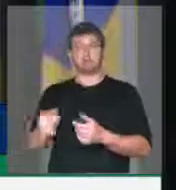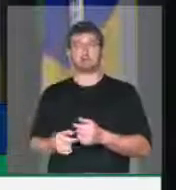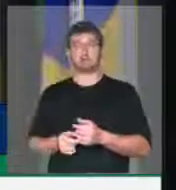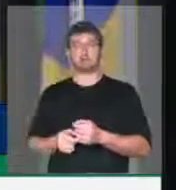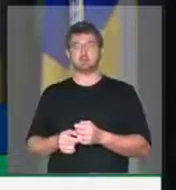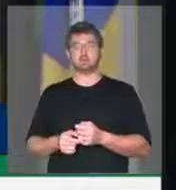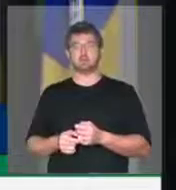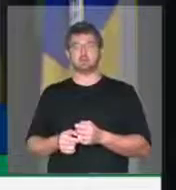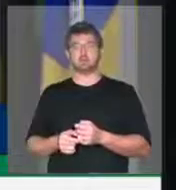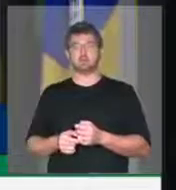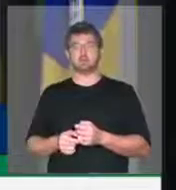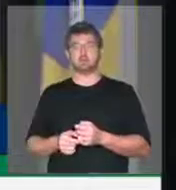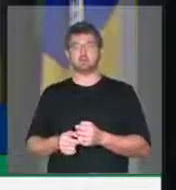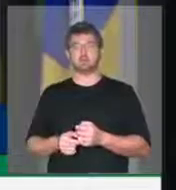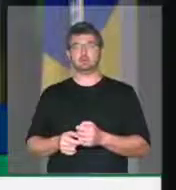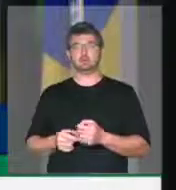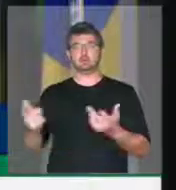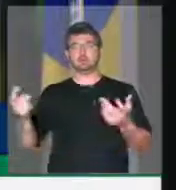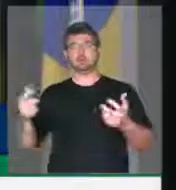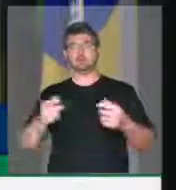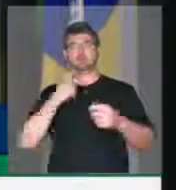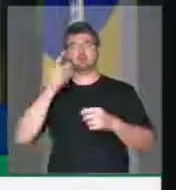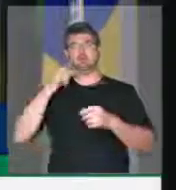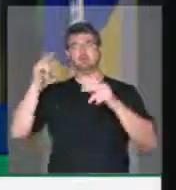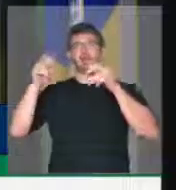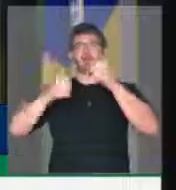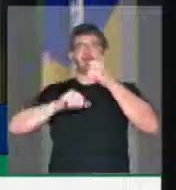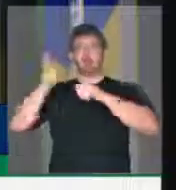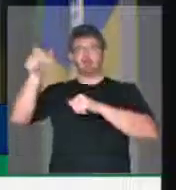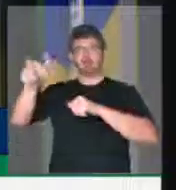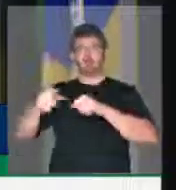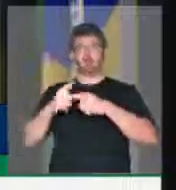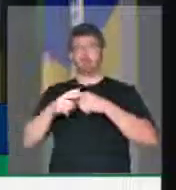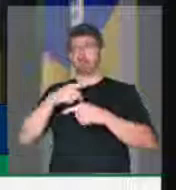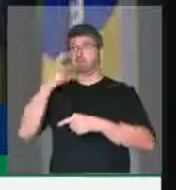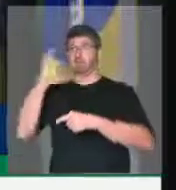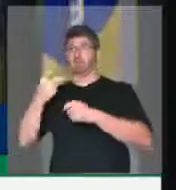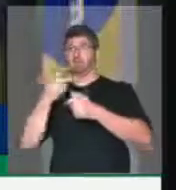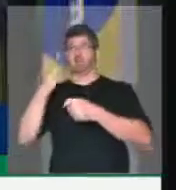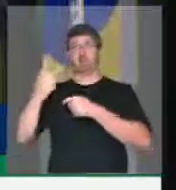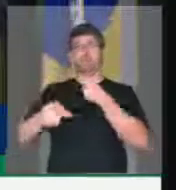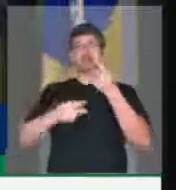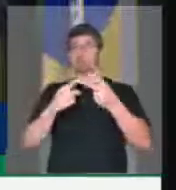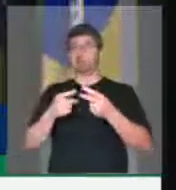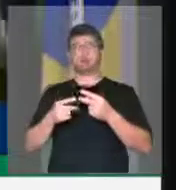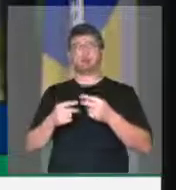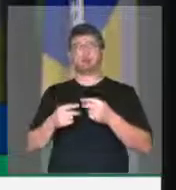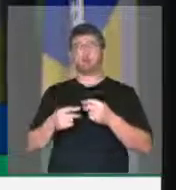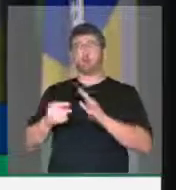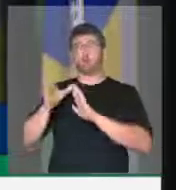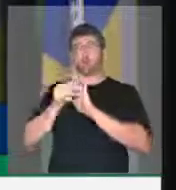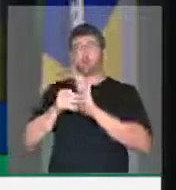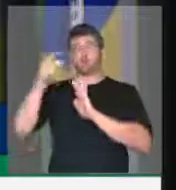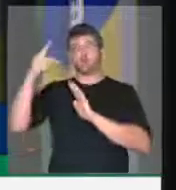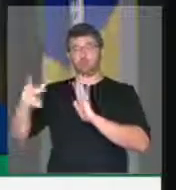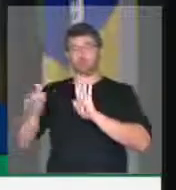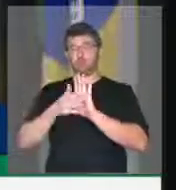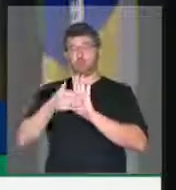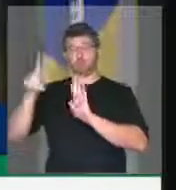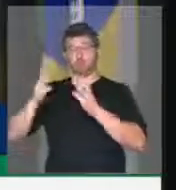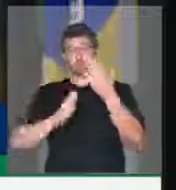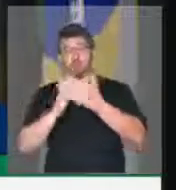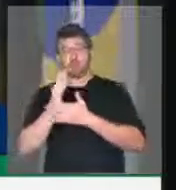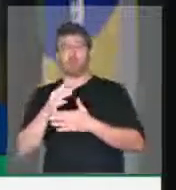podemos aqui avaliá-lo por expressões tal ou qual da maneira. O calor deste homem é fundamental, que as suas propostas sejam